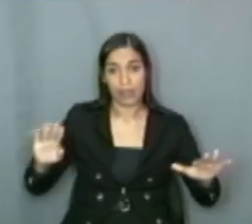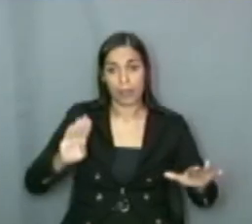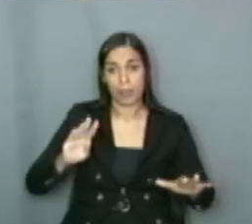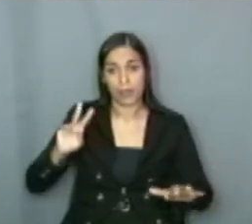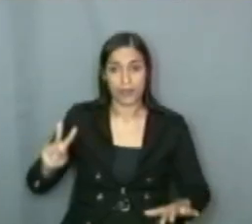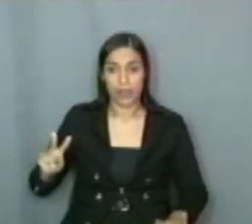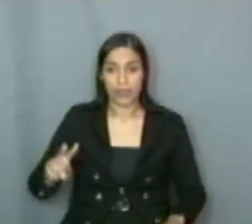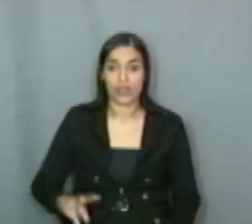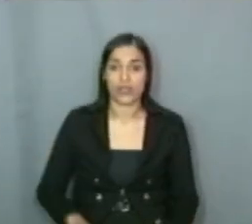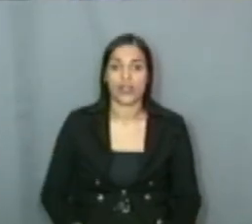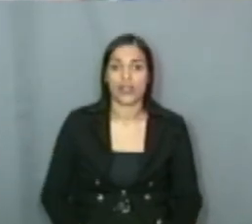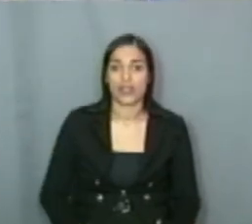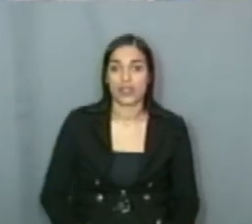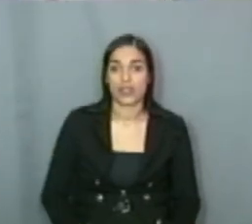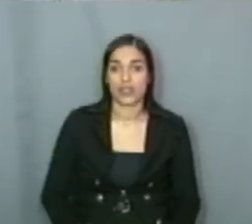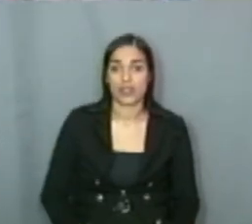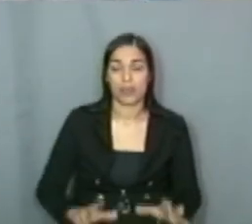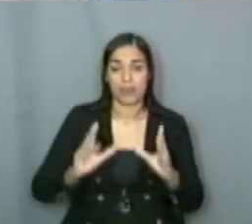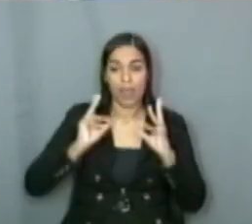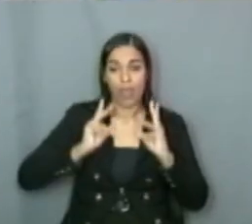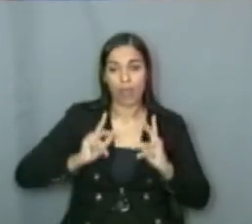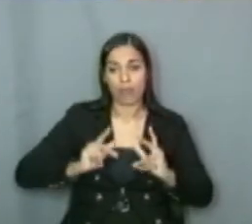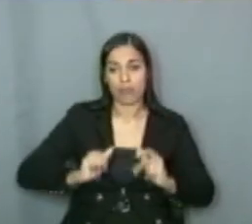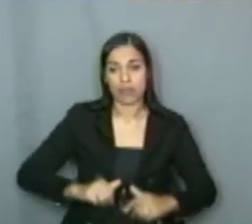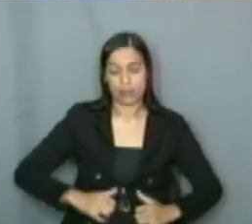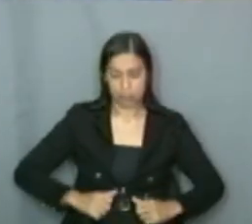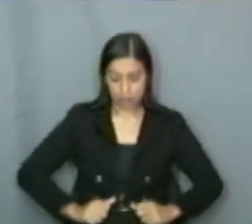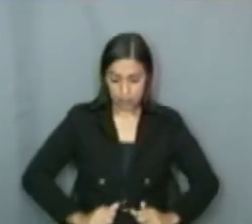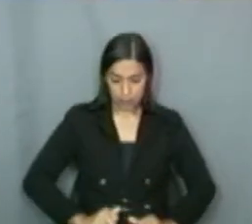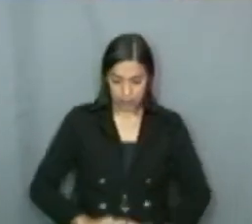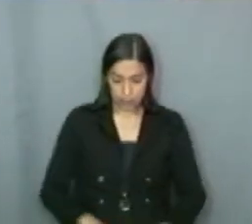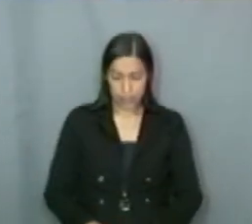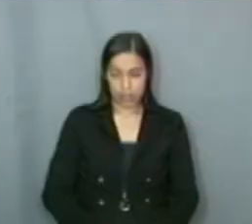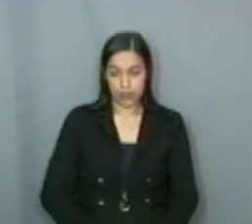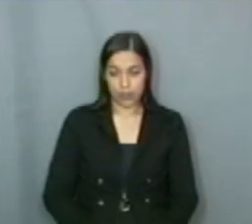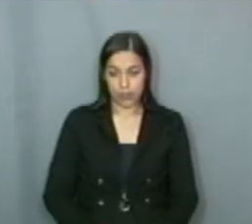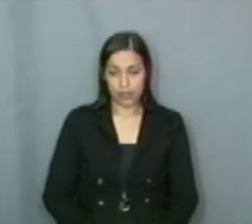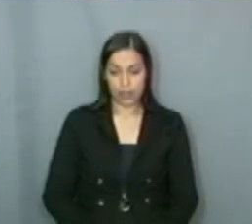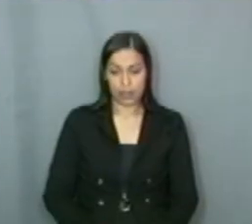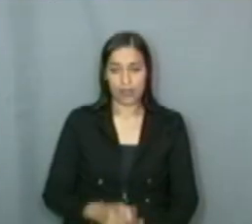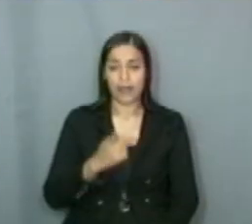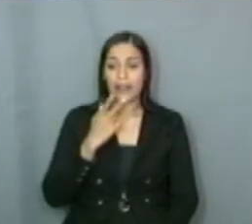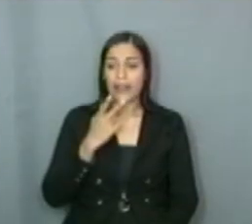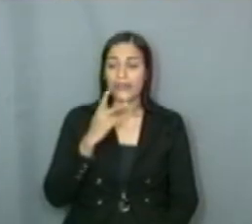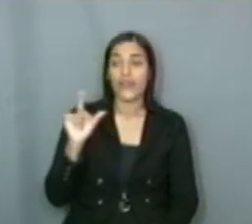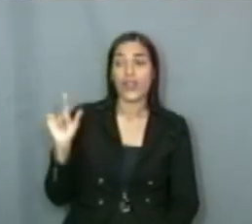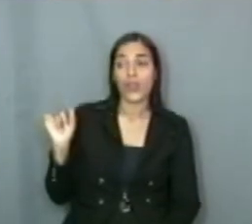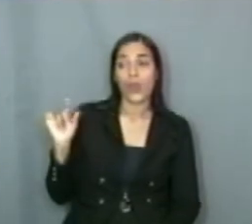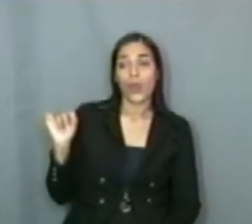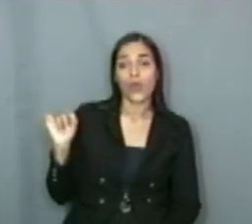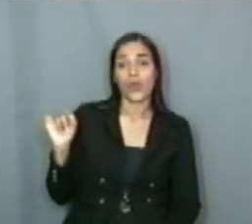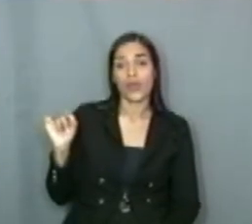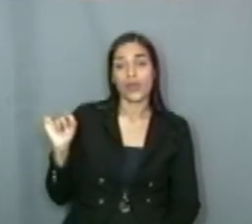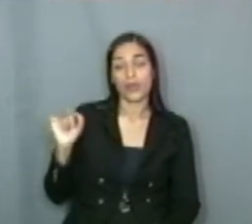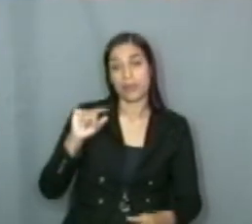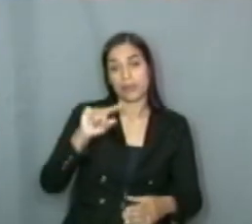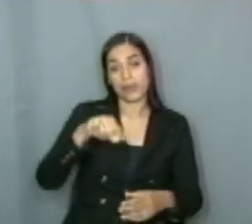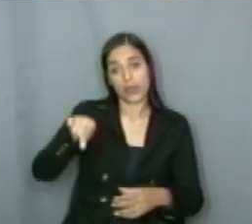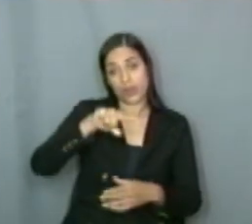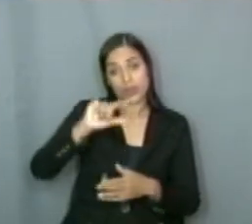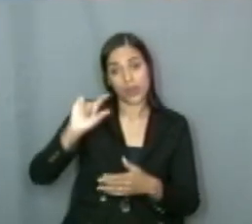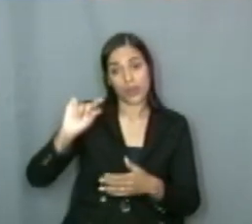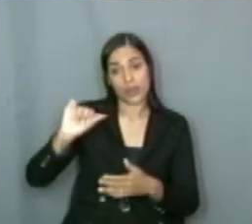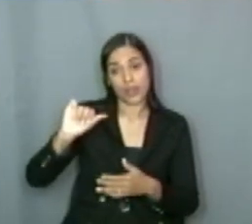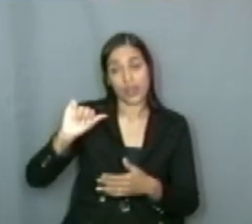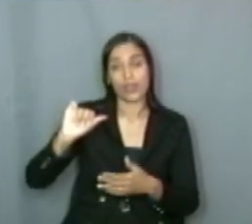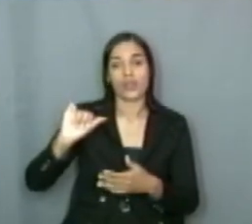para poder botar o saneamento e etc? Quem disse? Quem pegou o seu dinheiro